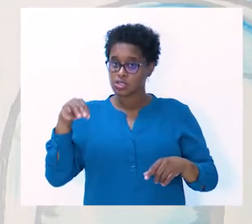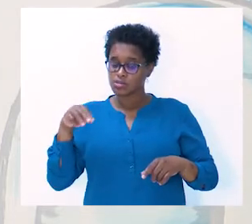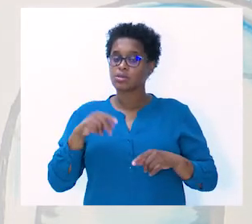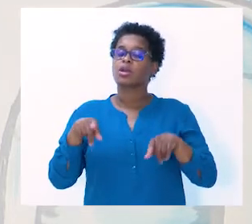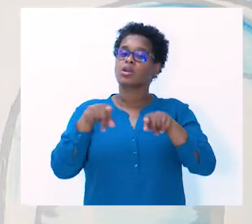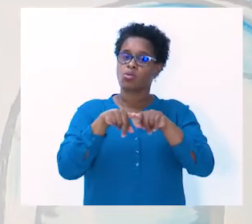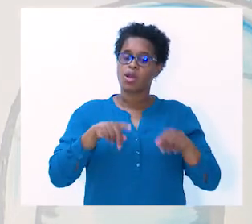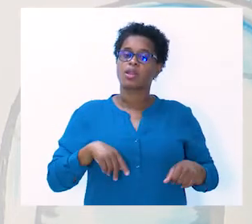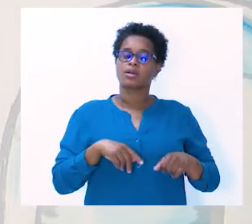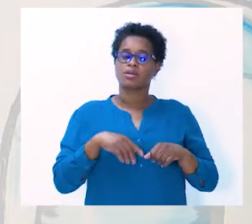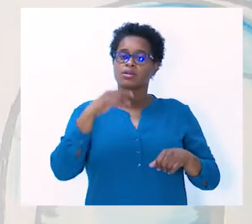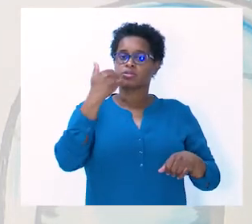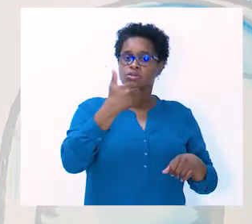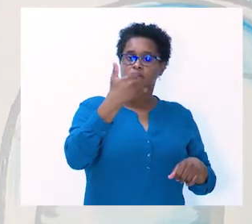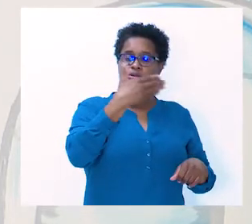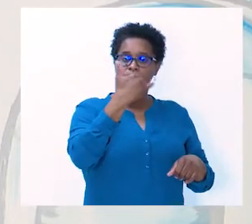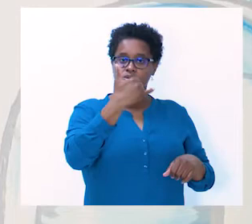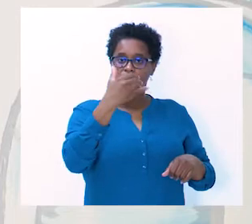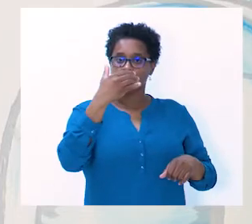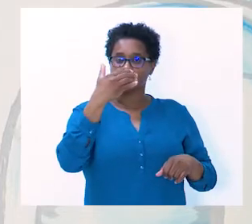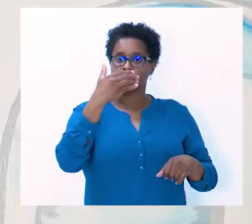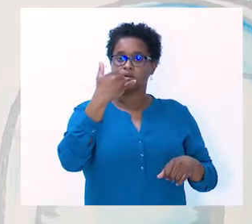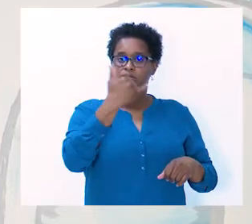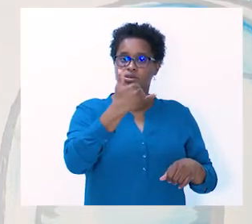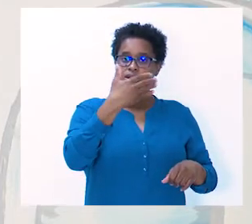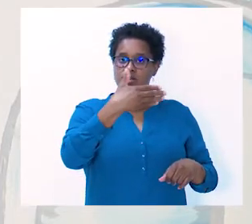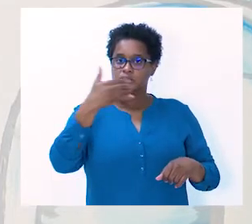2,5 centímetros é igual a